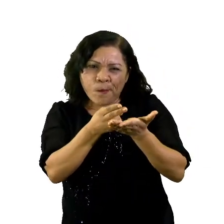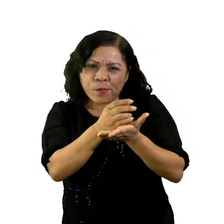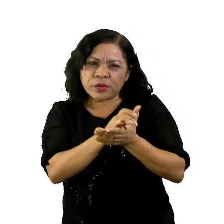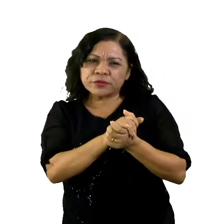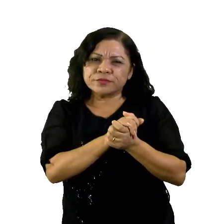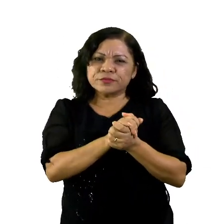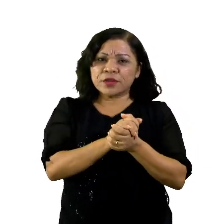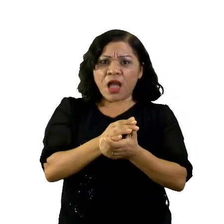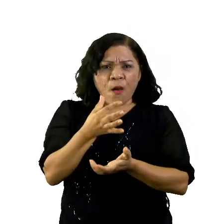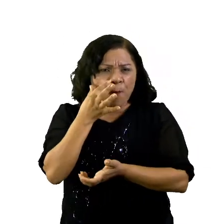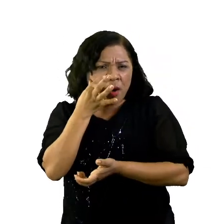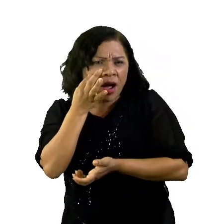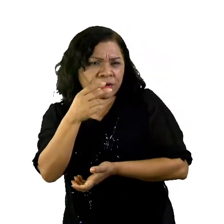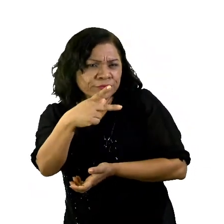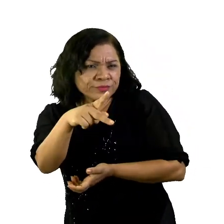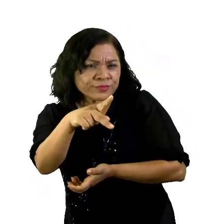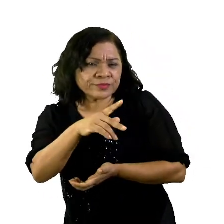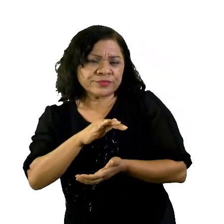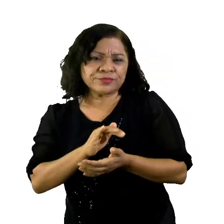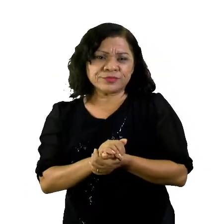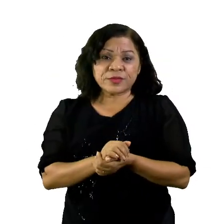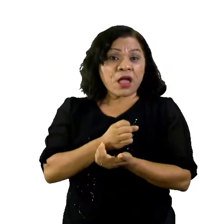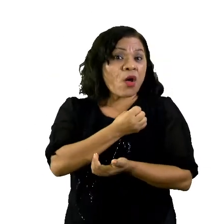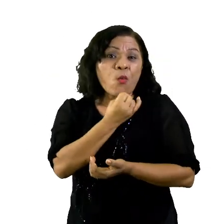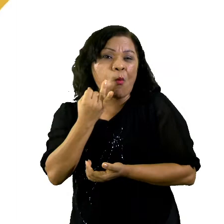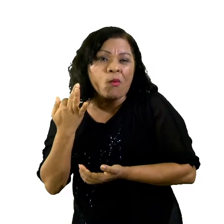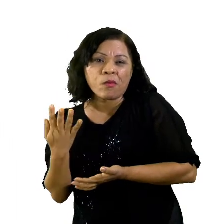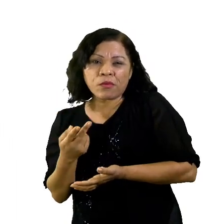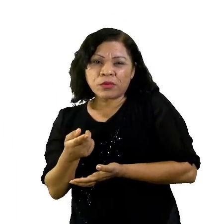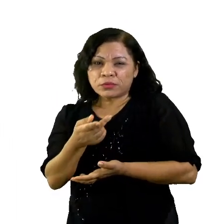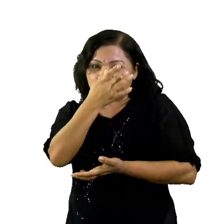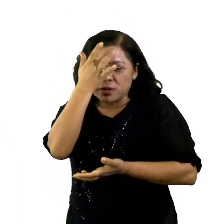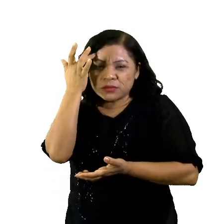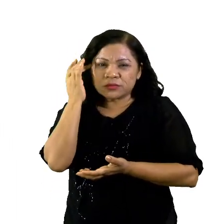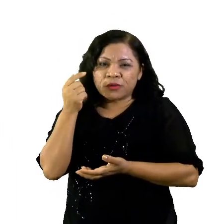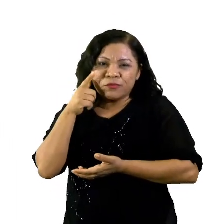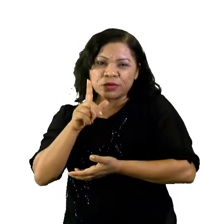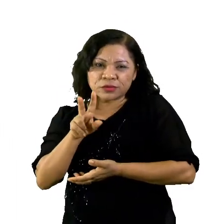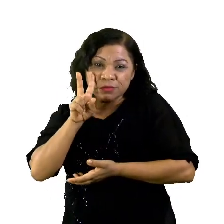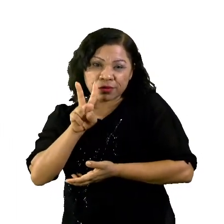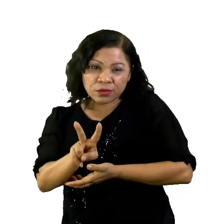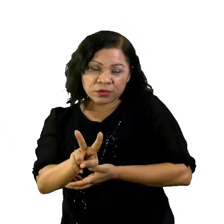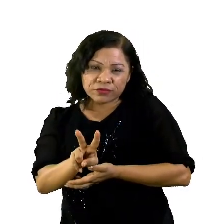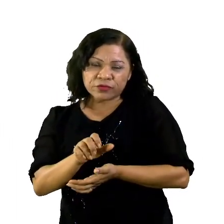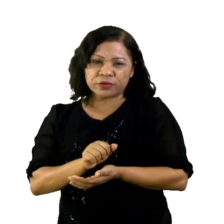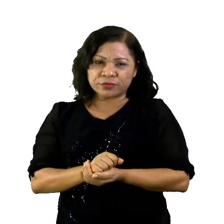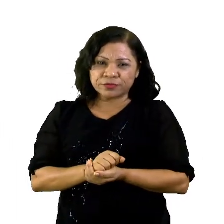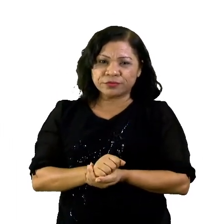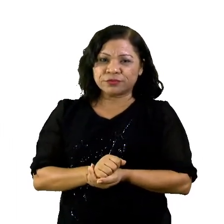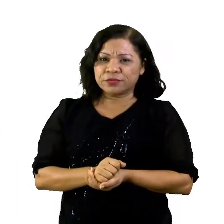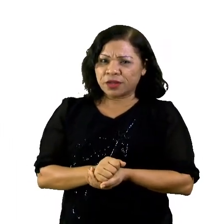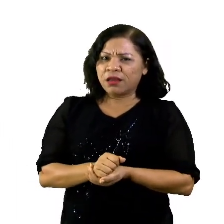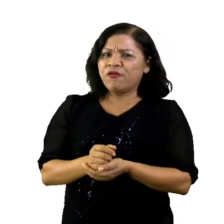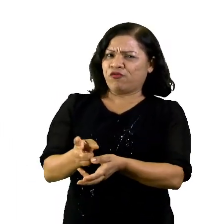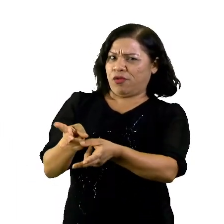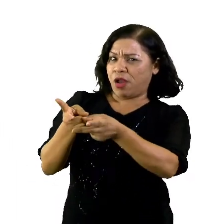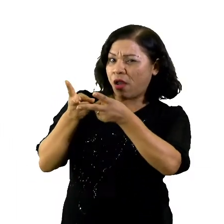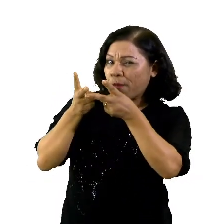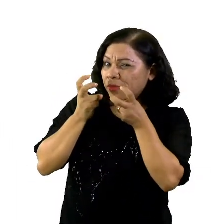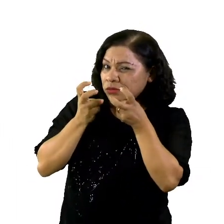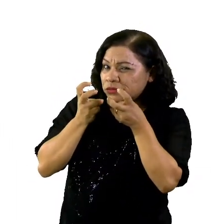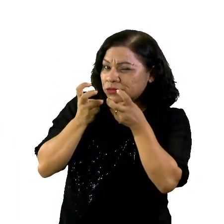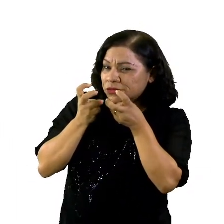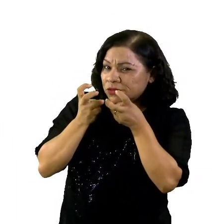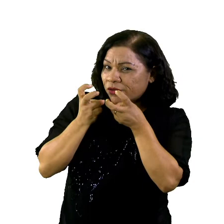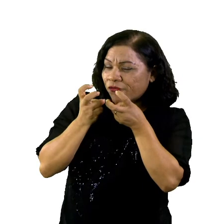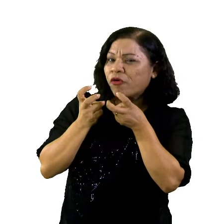Quantas pessoas você consegue ver na obra? Você observou que o boi possui apenas 2